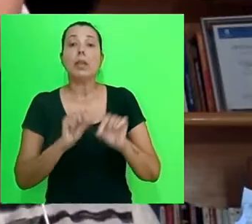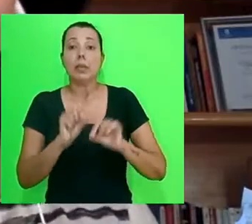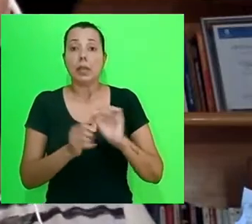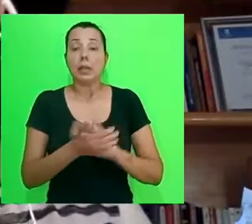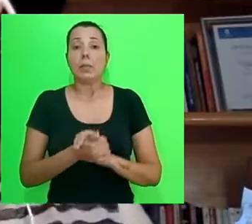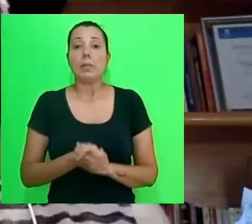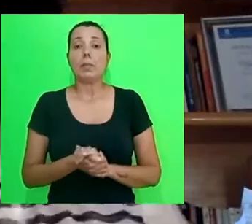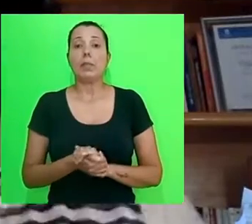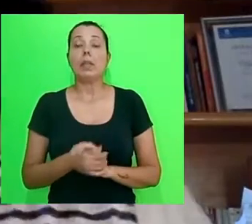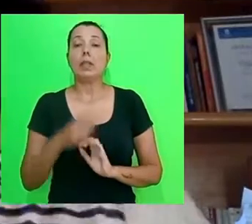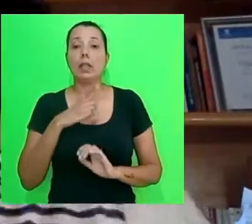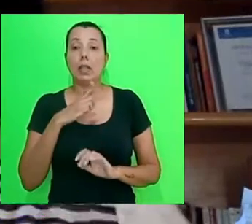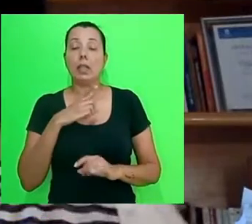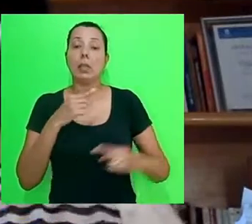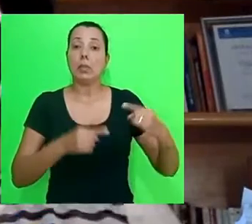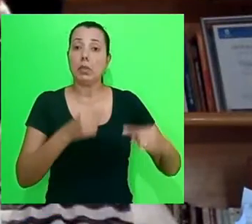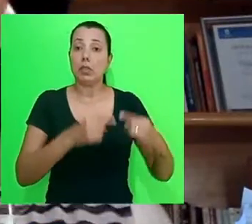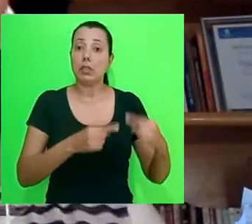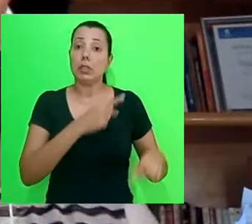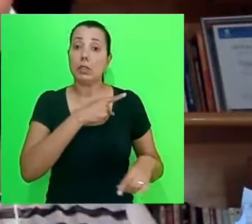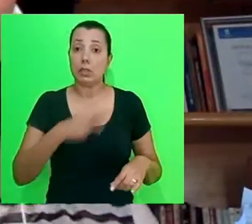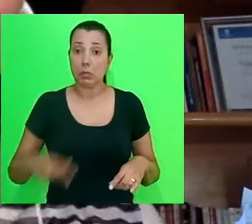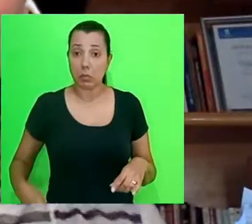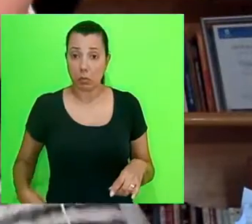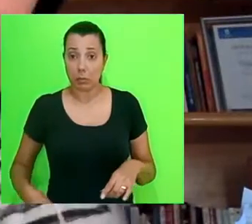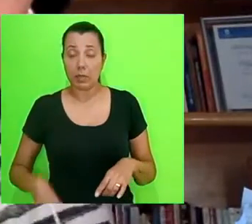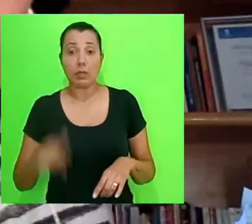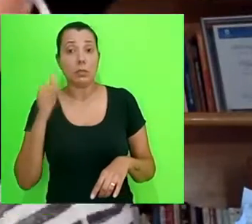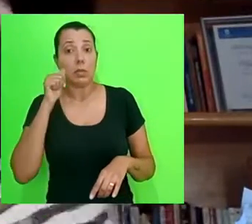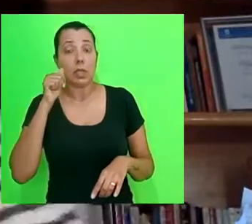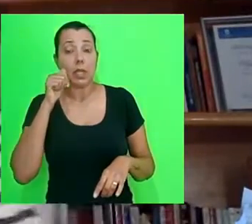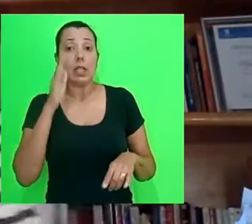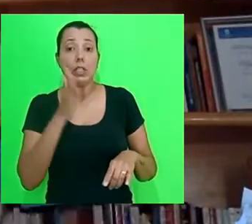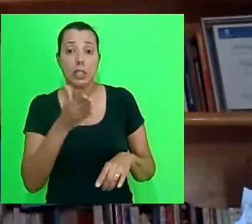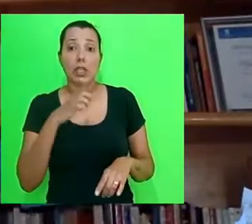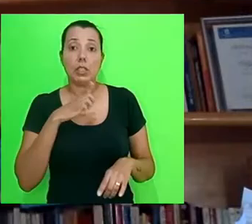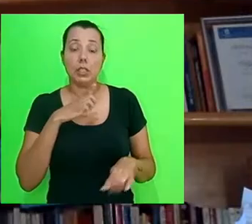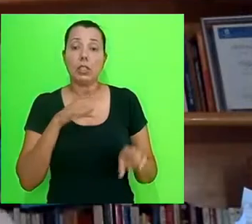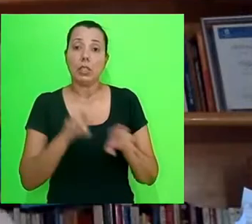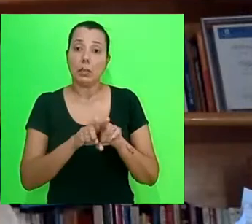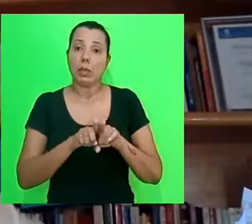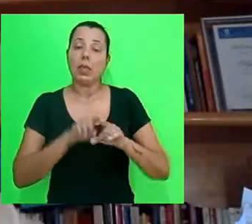pandemia, né? Mas nós estamos vivendo também,